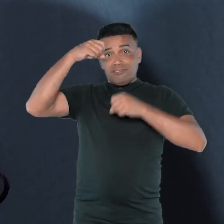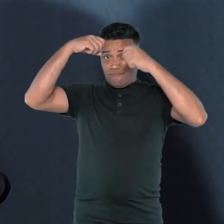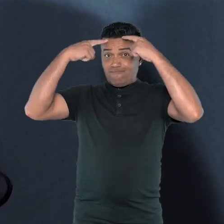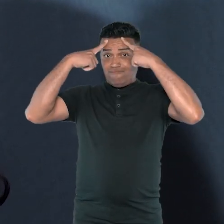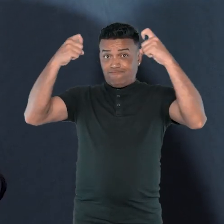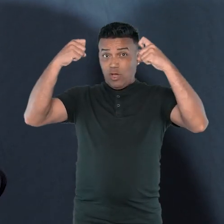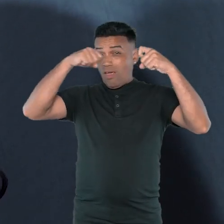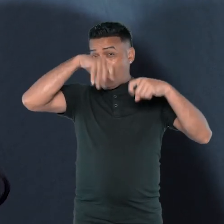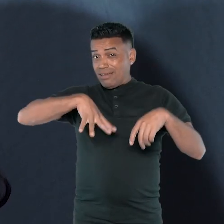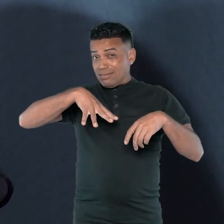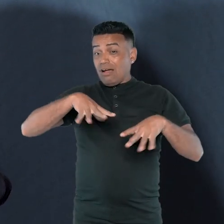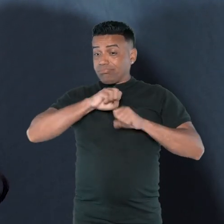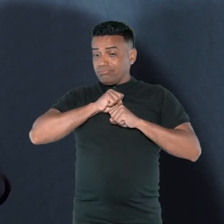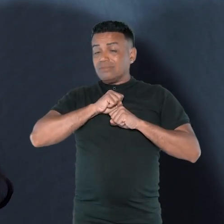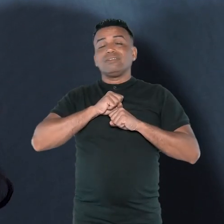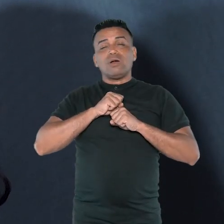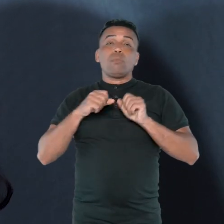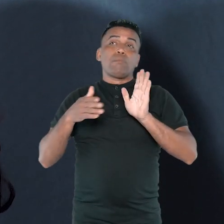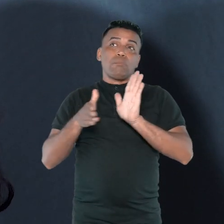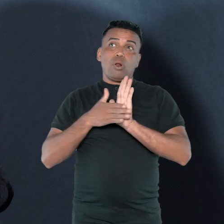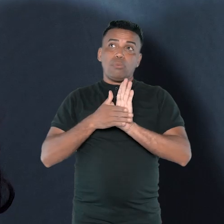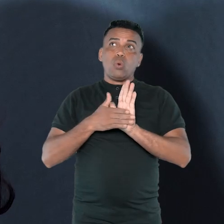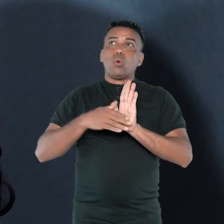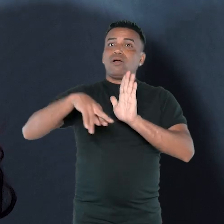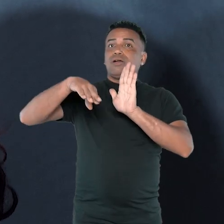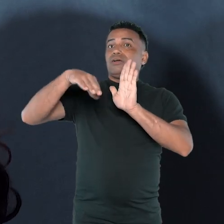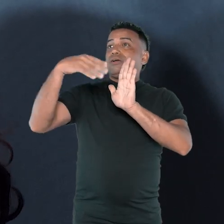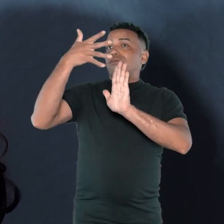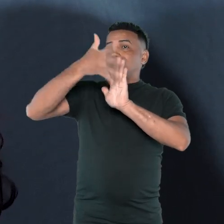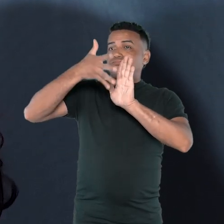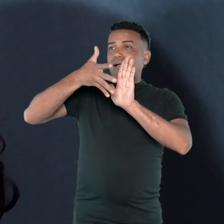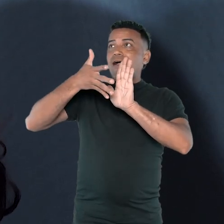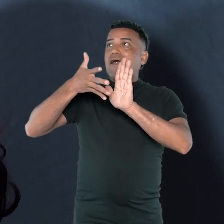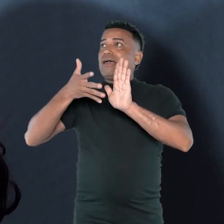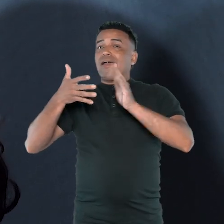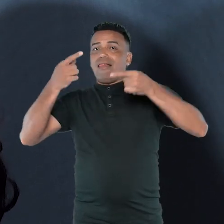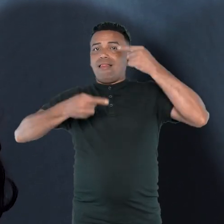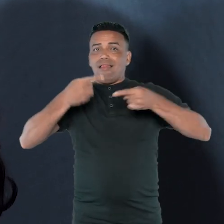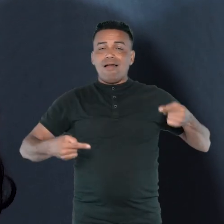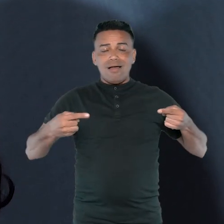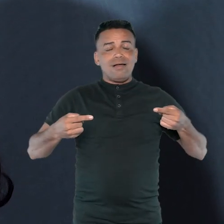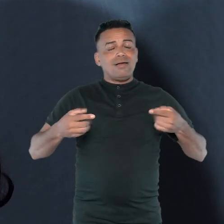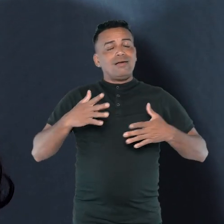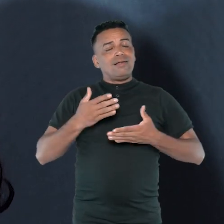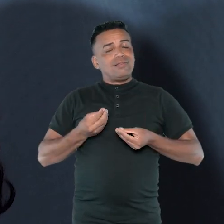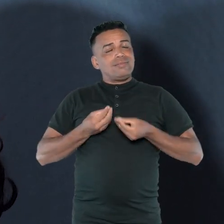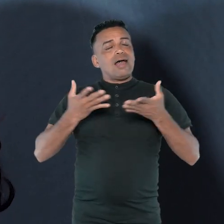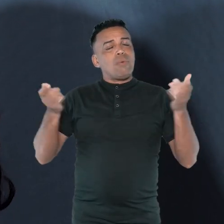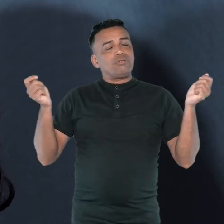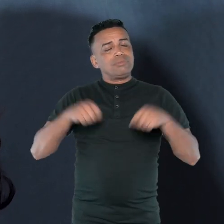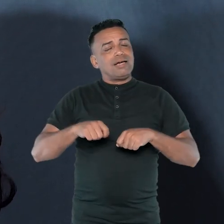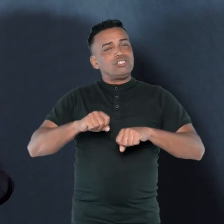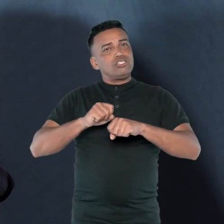de isso estar sendo colocado em pauta para o discurso circular de alguma forma dava uma certa arejada, dava uma certa